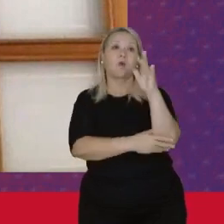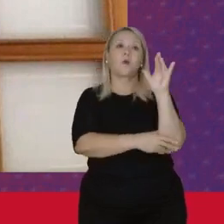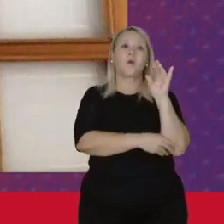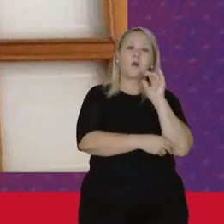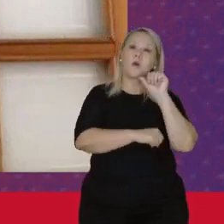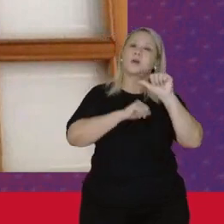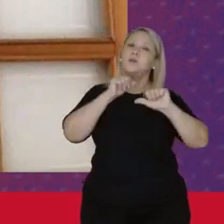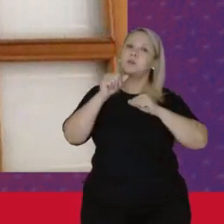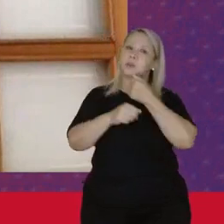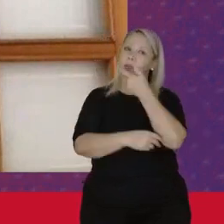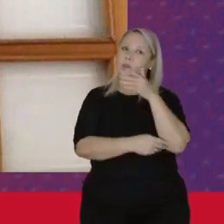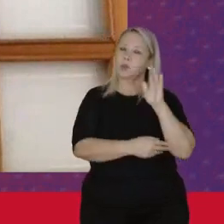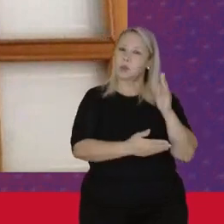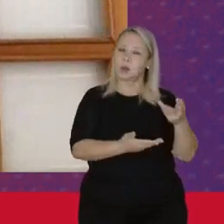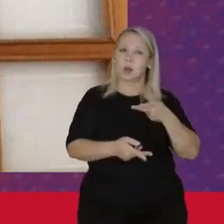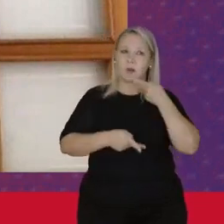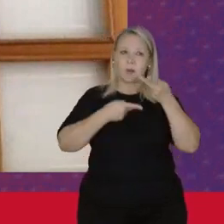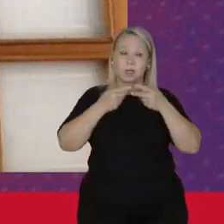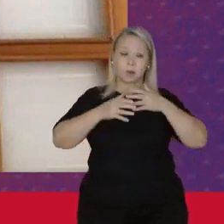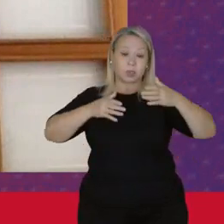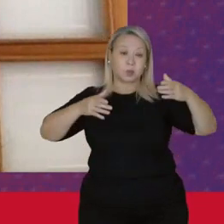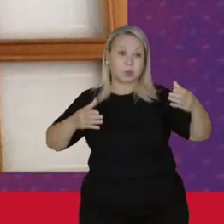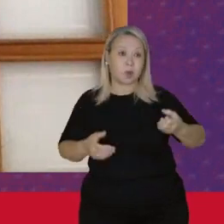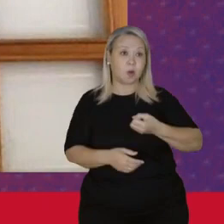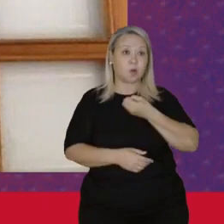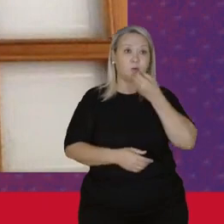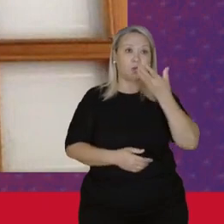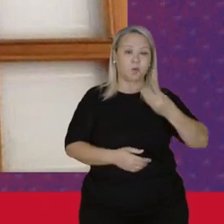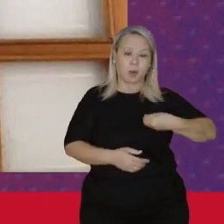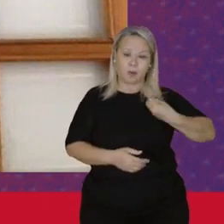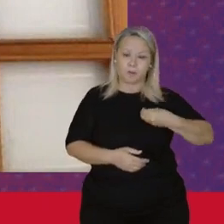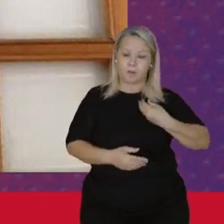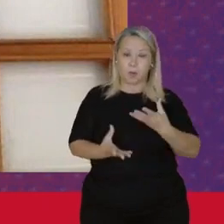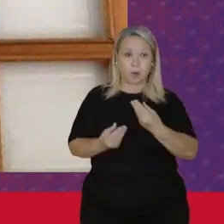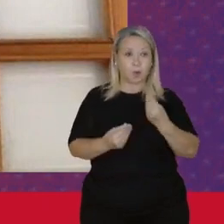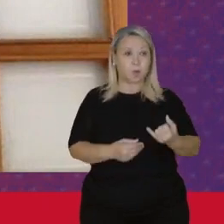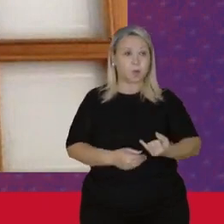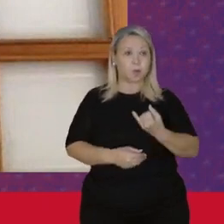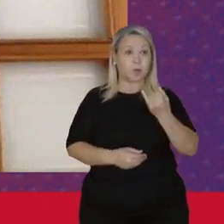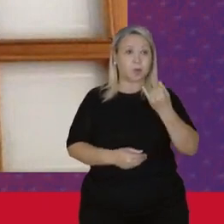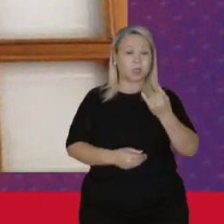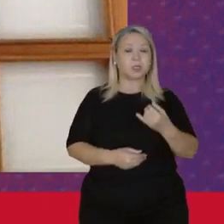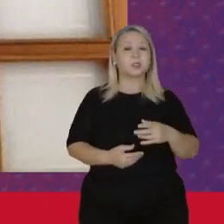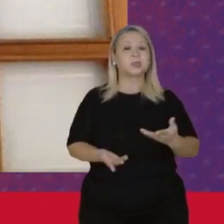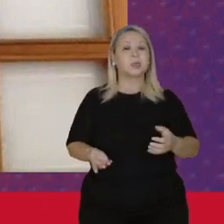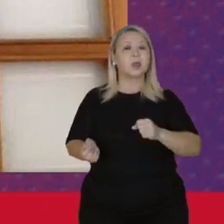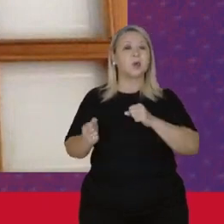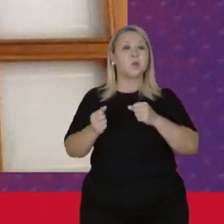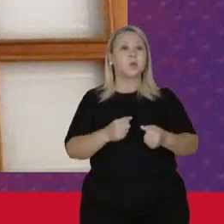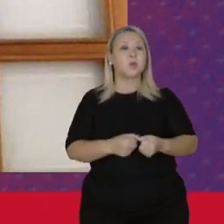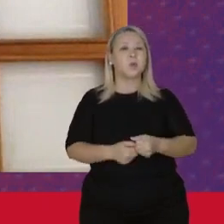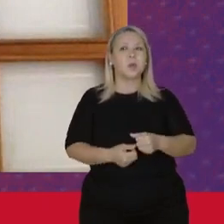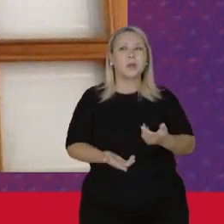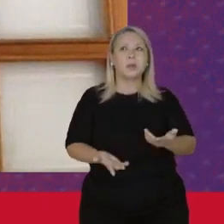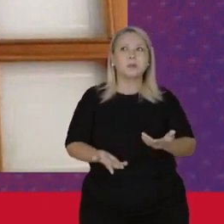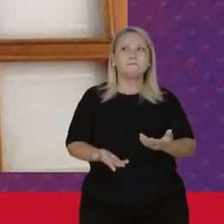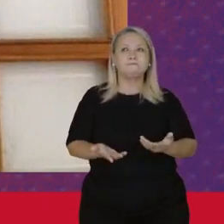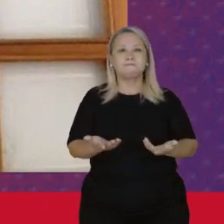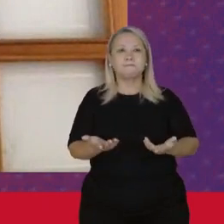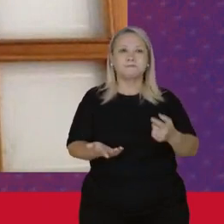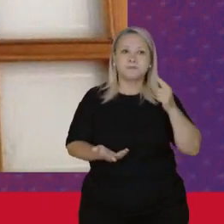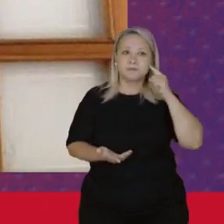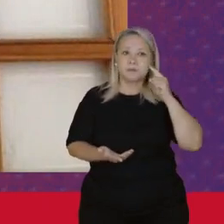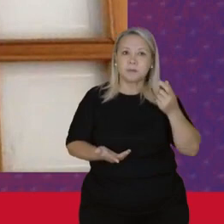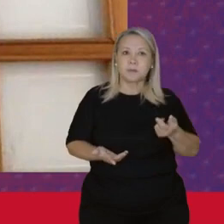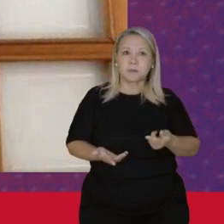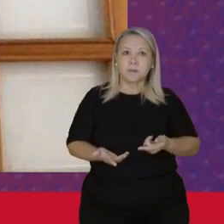Também queria trazer aqui a dimensão do bem viver, né, que é muito importante, que podemos beber aí na fonte